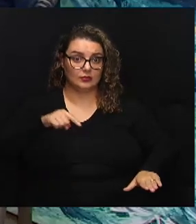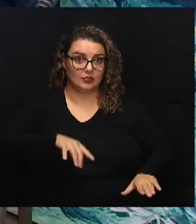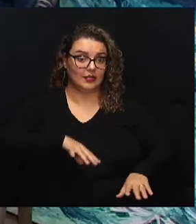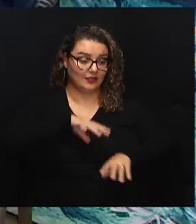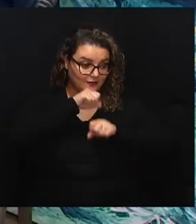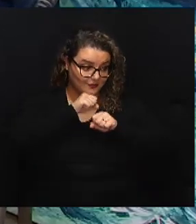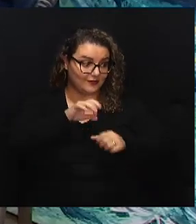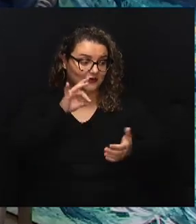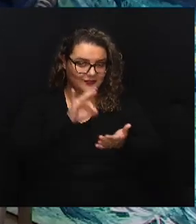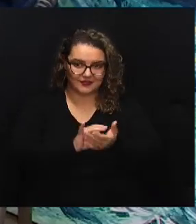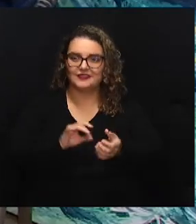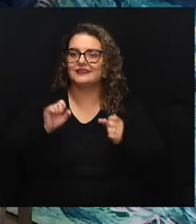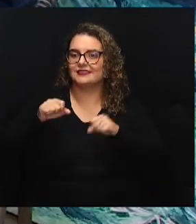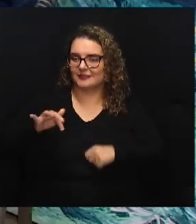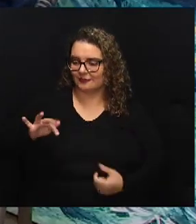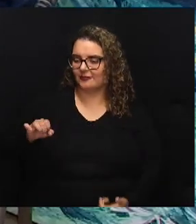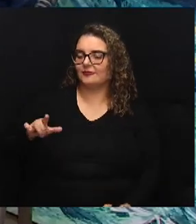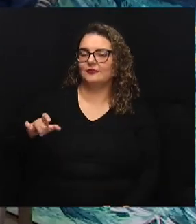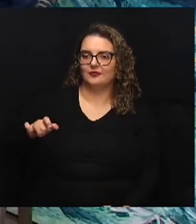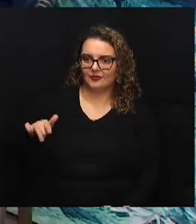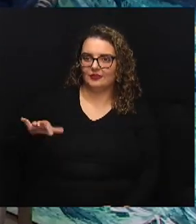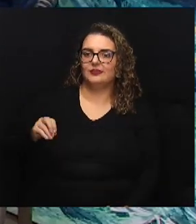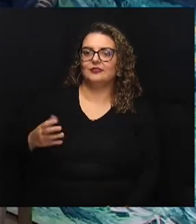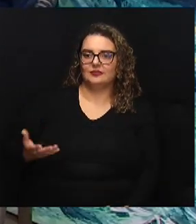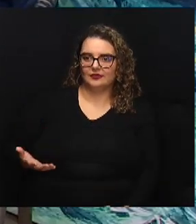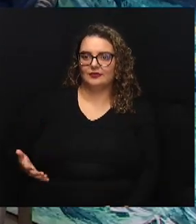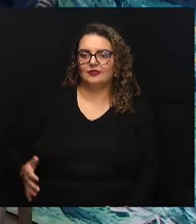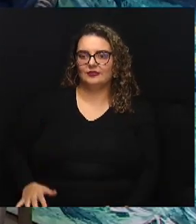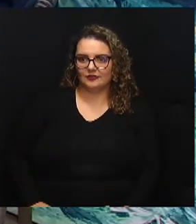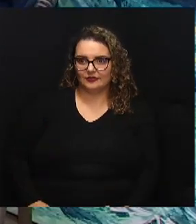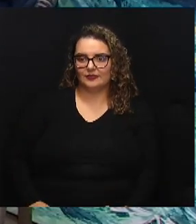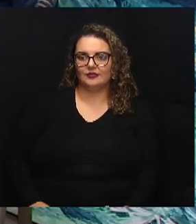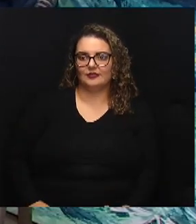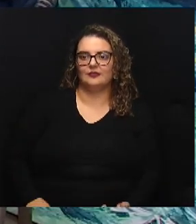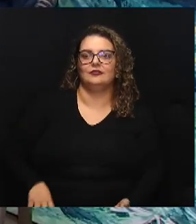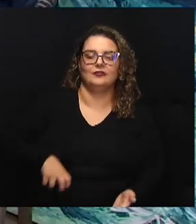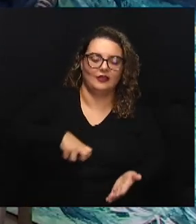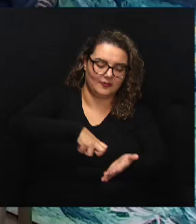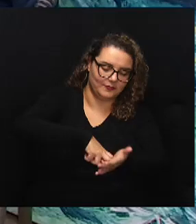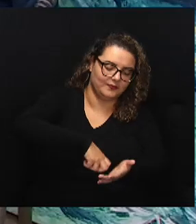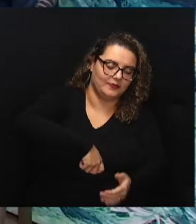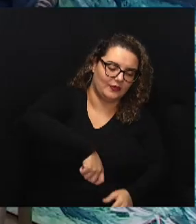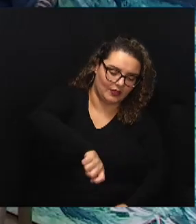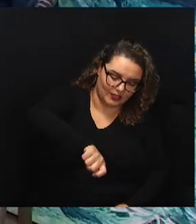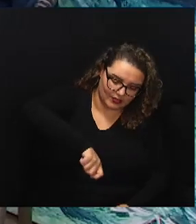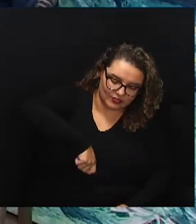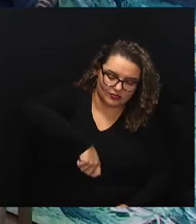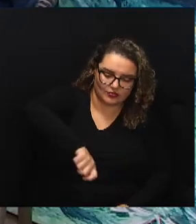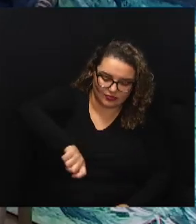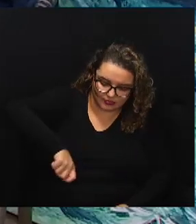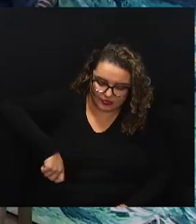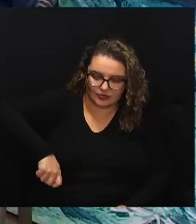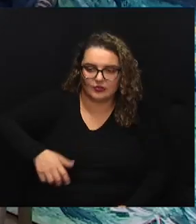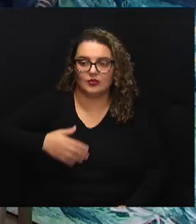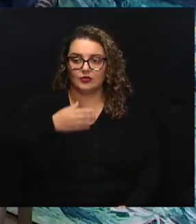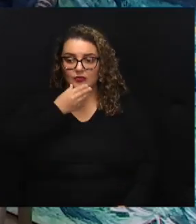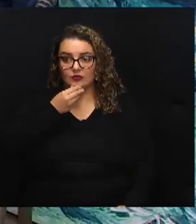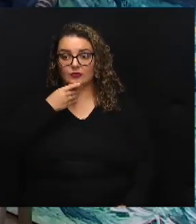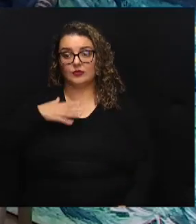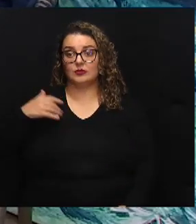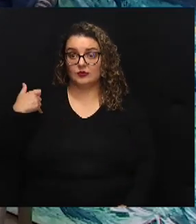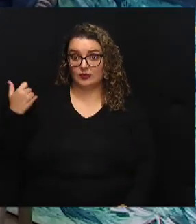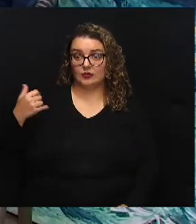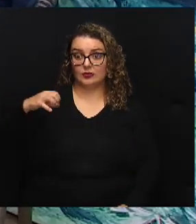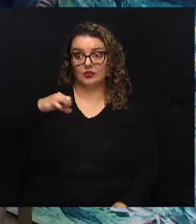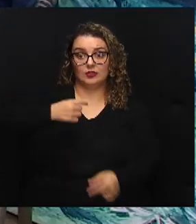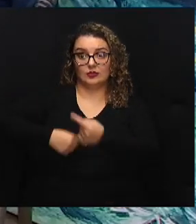literalmente. No fôlego. Eu fiquei abaixado, agachado. E um homem da minha idade, porque mesmo 9